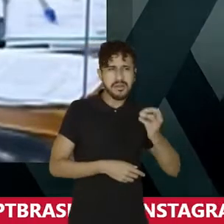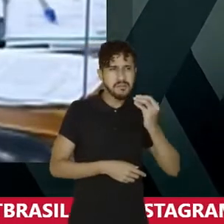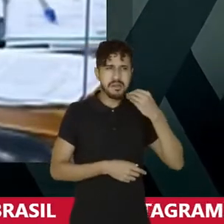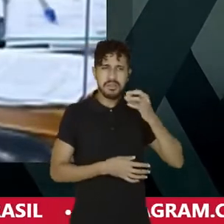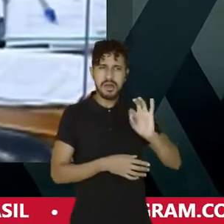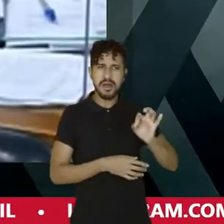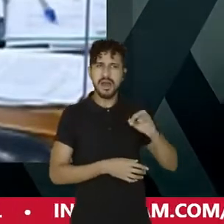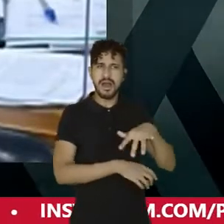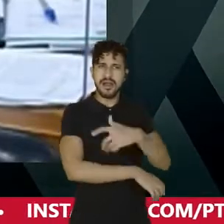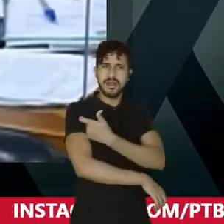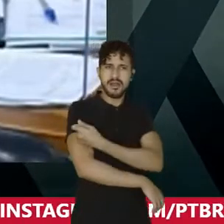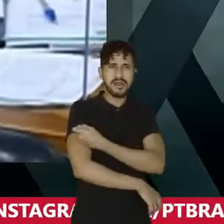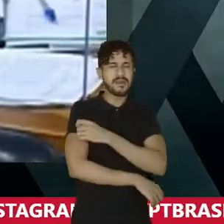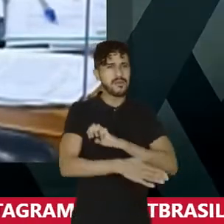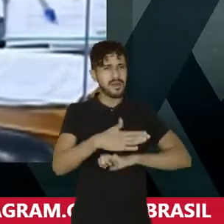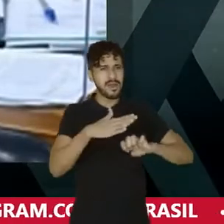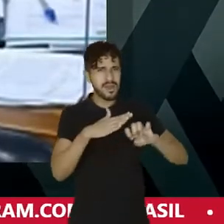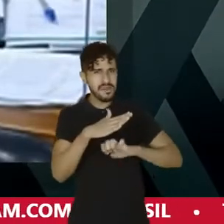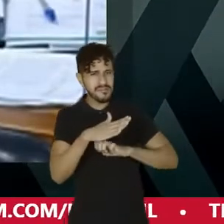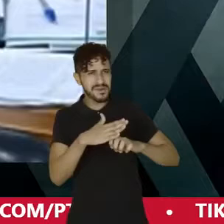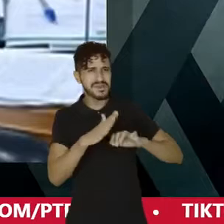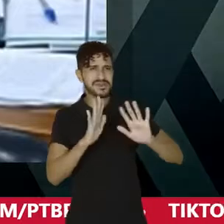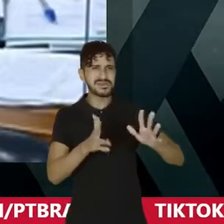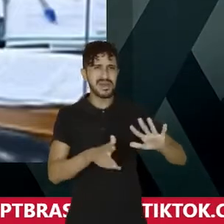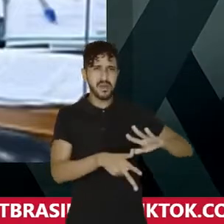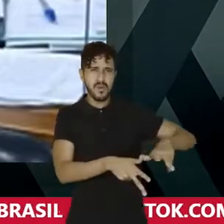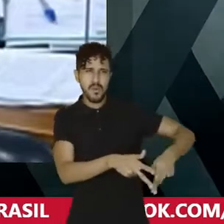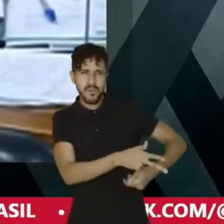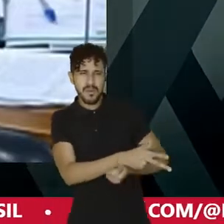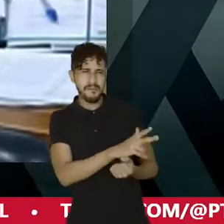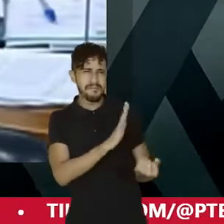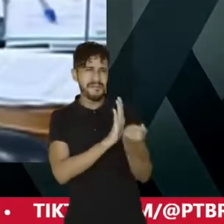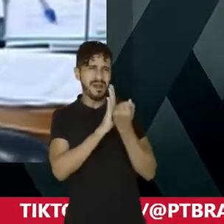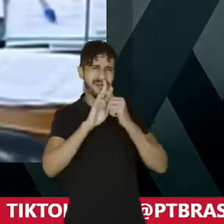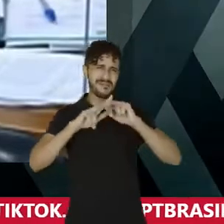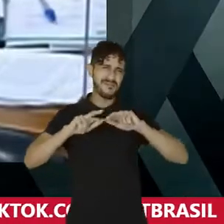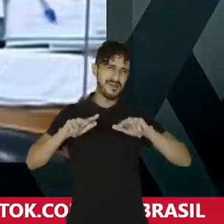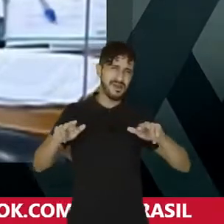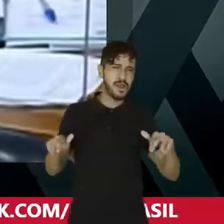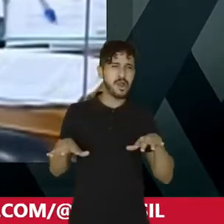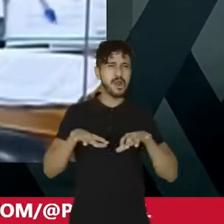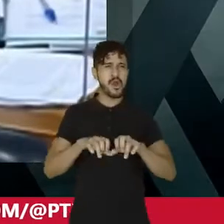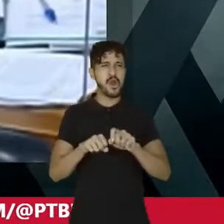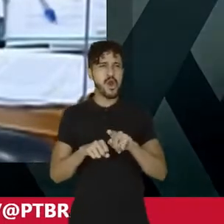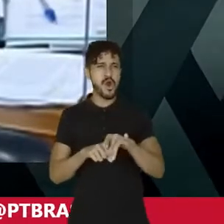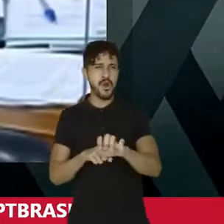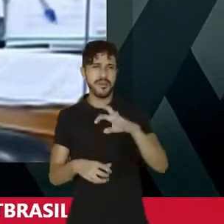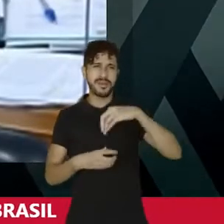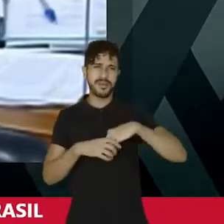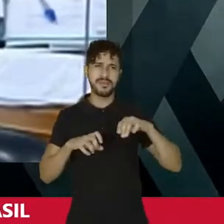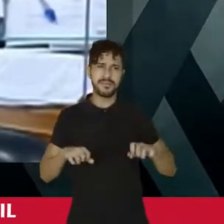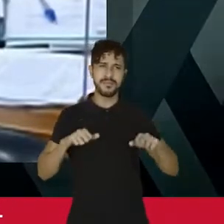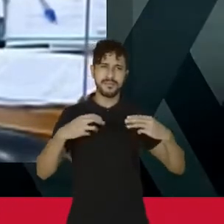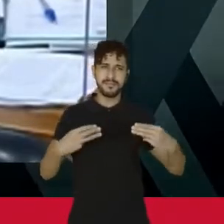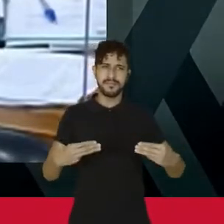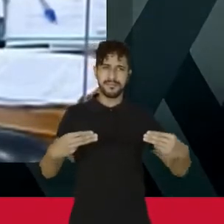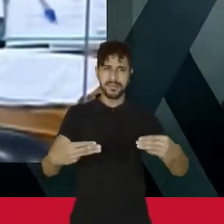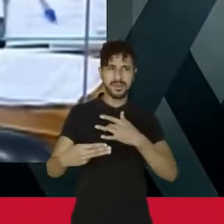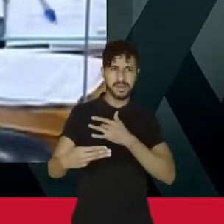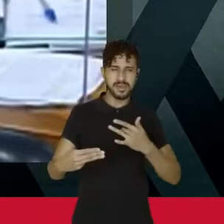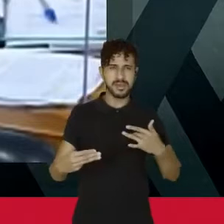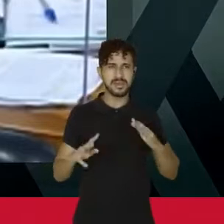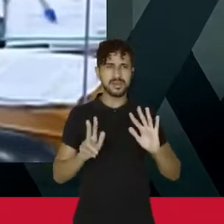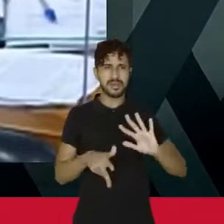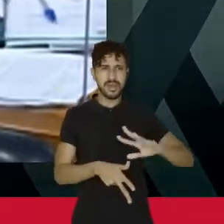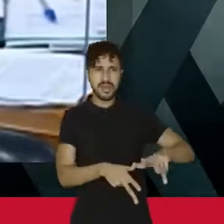uma empresa com a ficha corrida manchada por golpe no ministério da saúde por